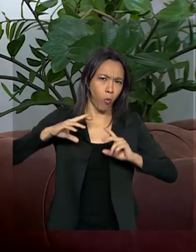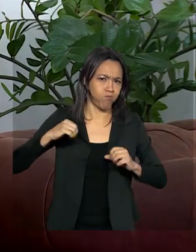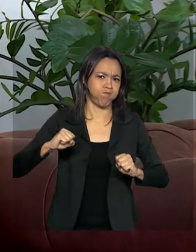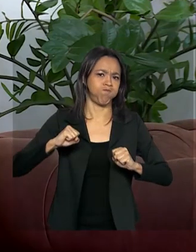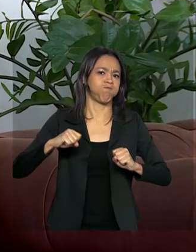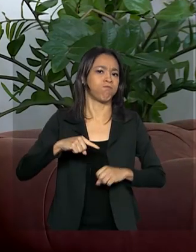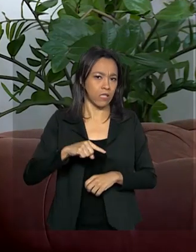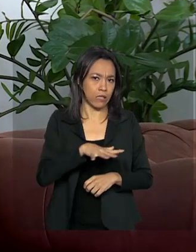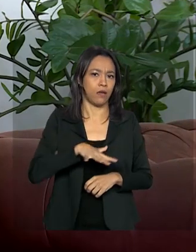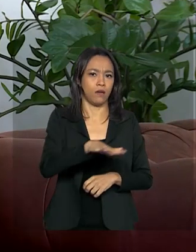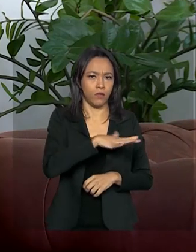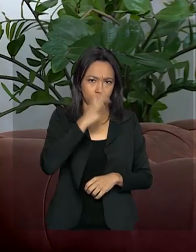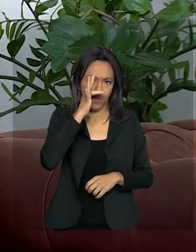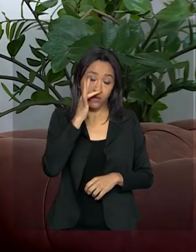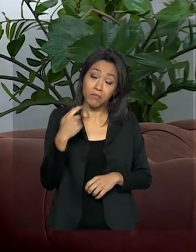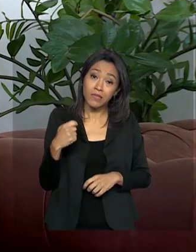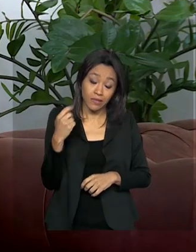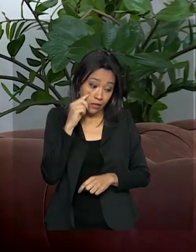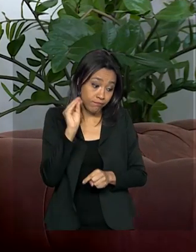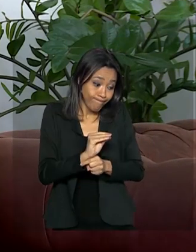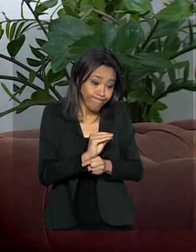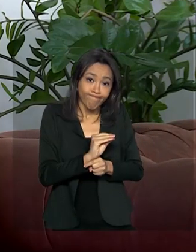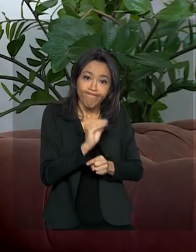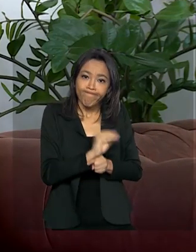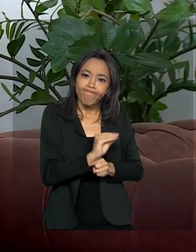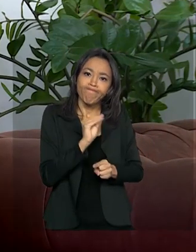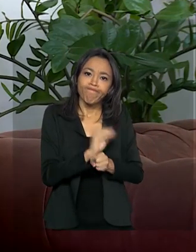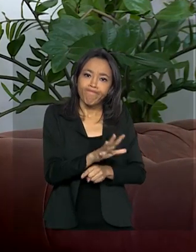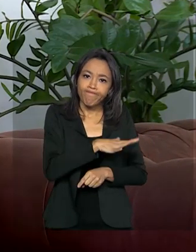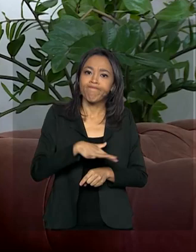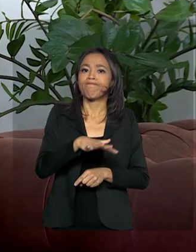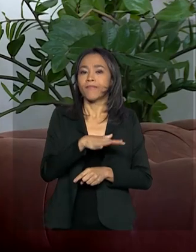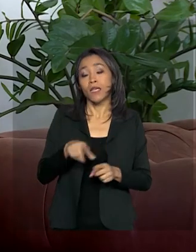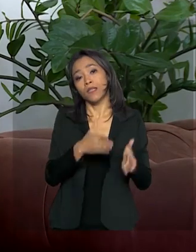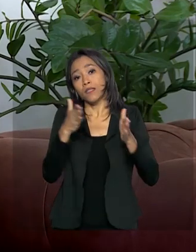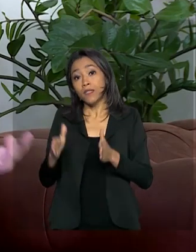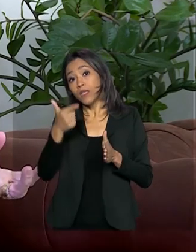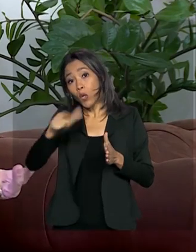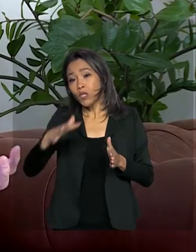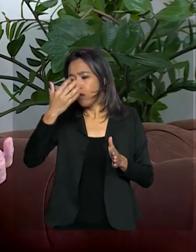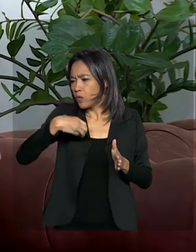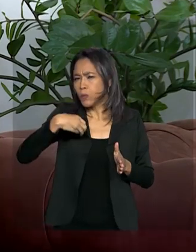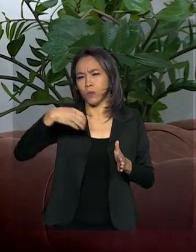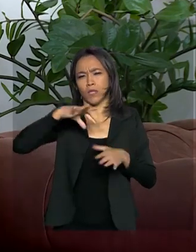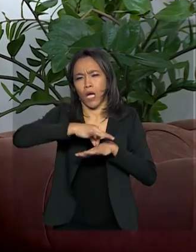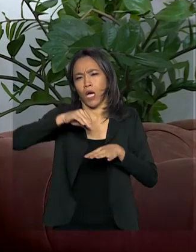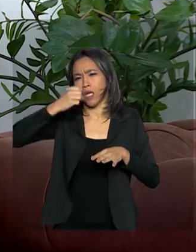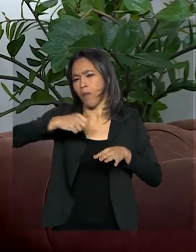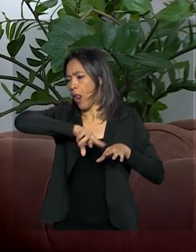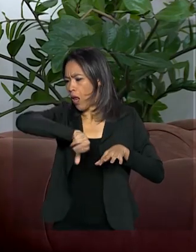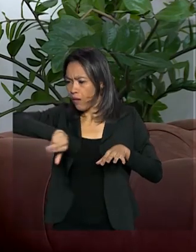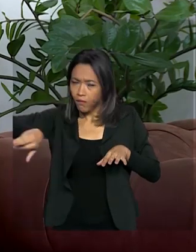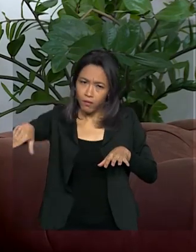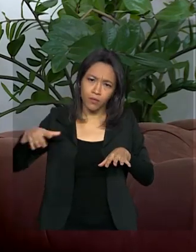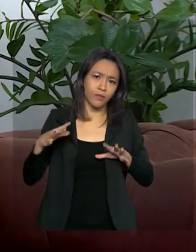esse setor tem que ser atendido tão e o hortifrutti também cada um com as suas peculiaridades e as